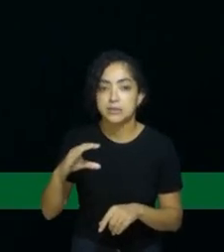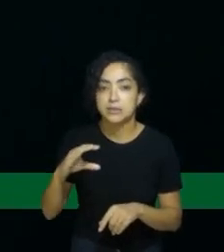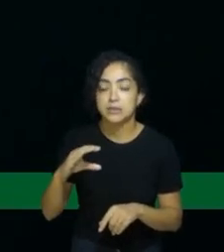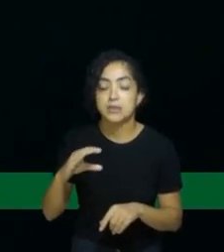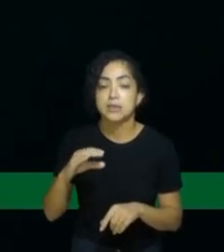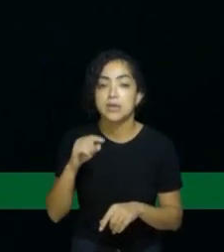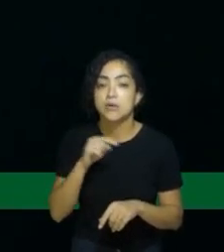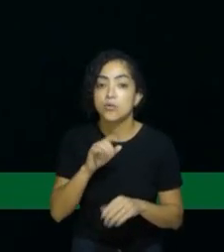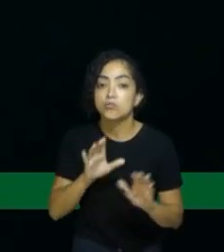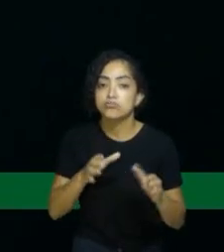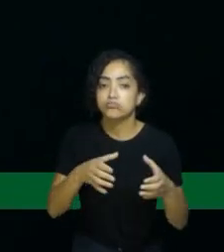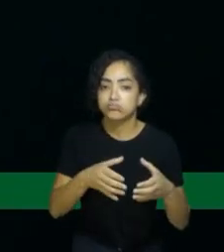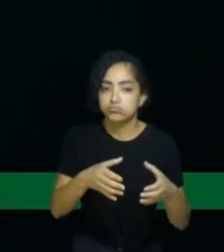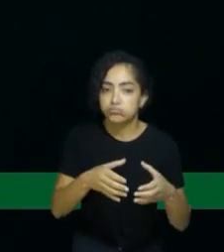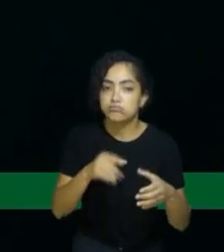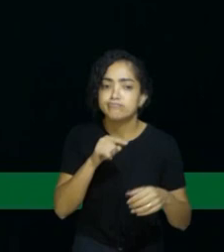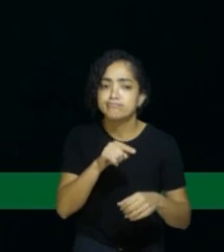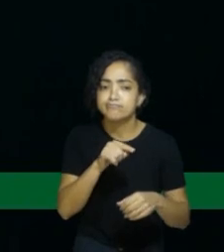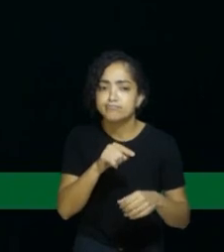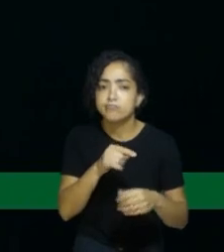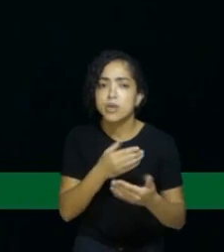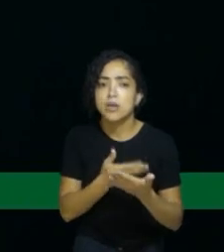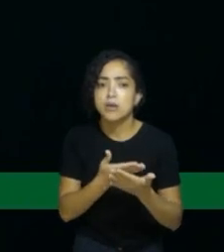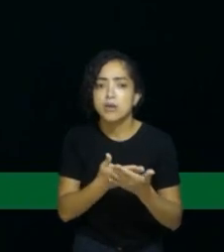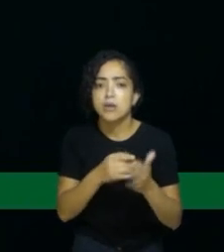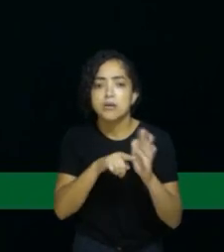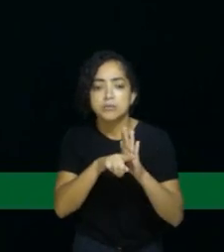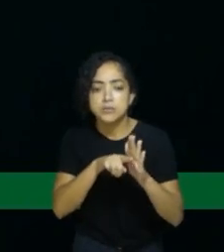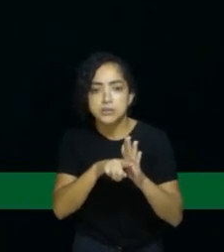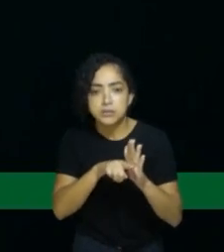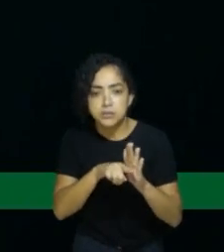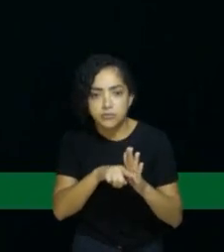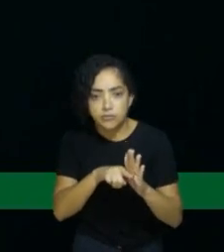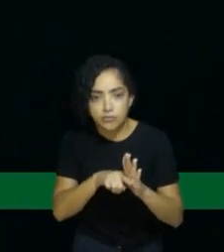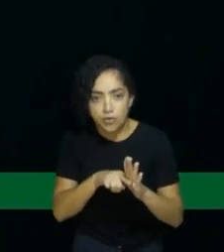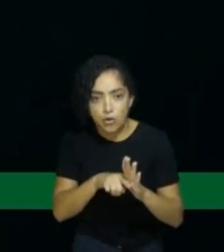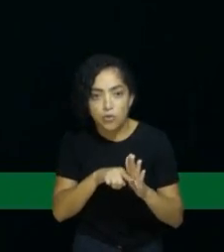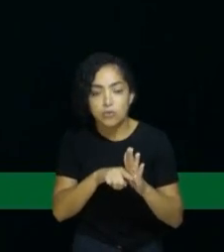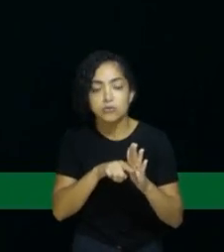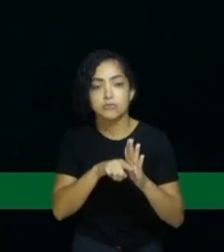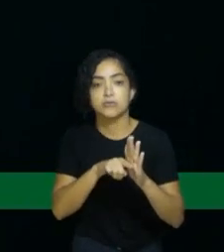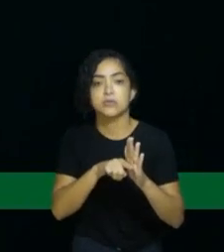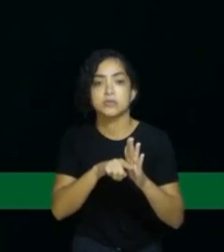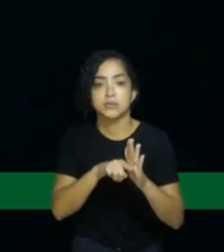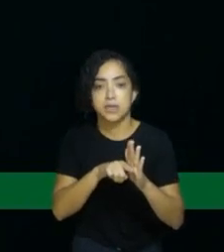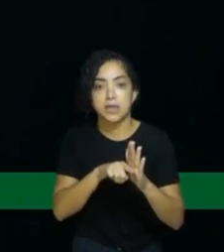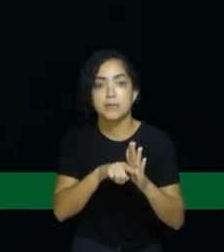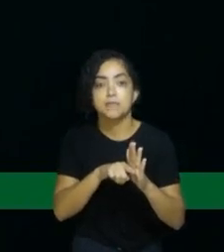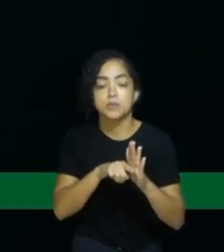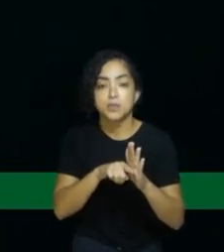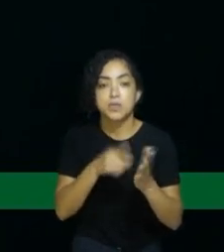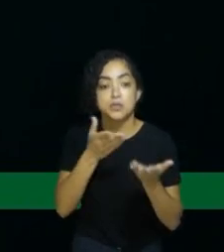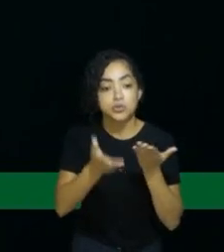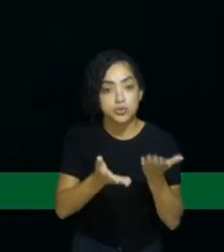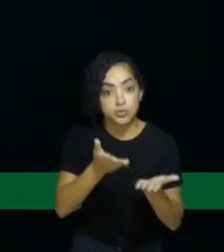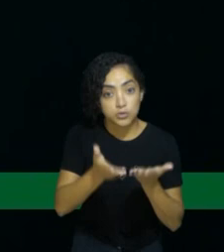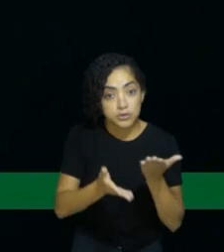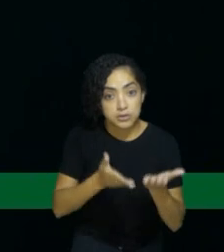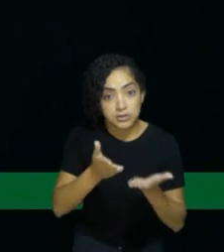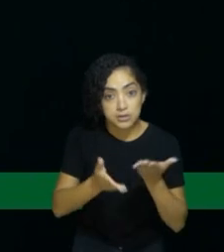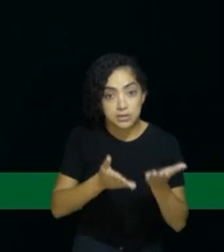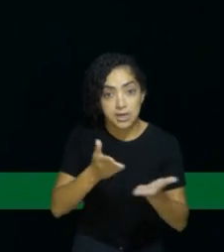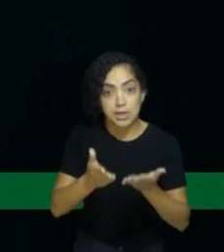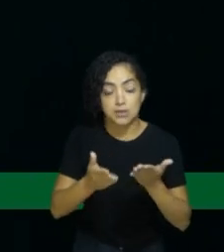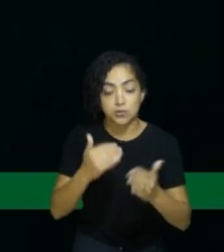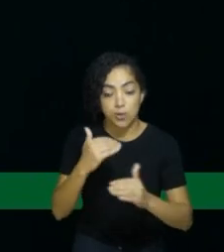Vida desenvolve aquil que nós chamamos de linha de cuidado avançada e integral no combate à doença